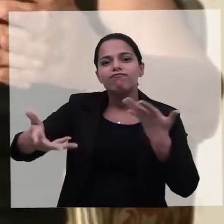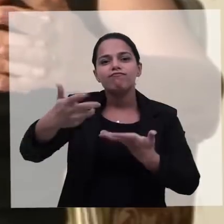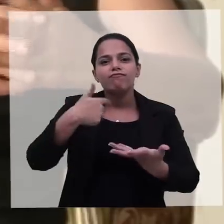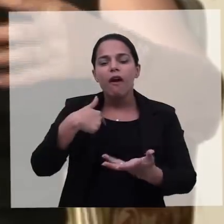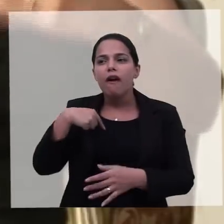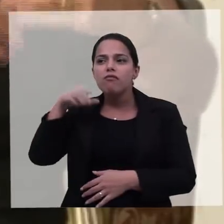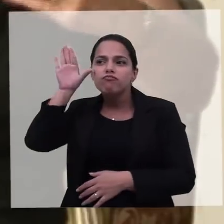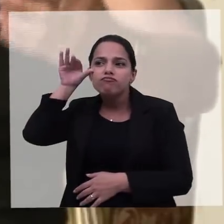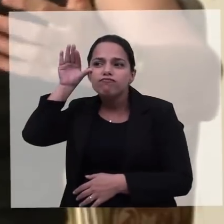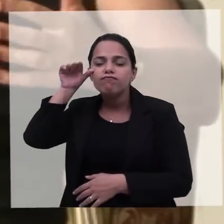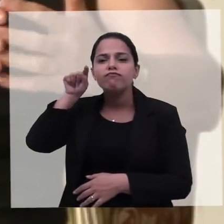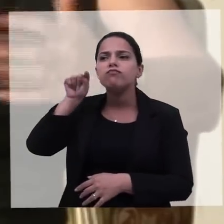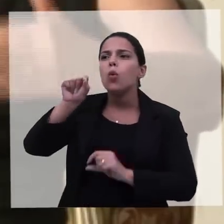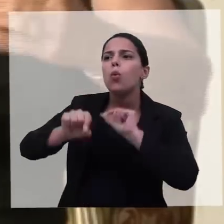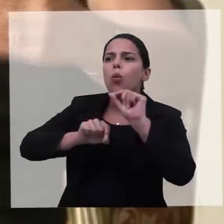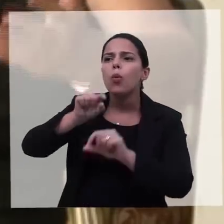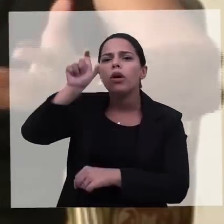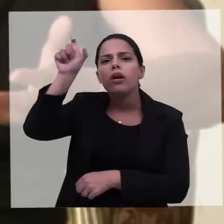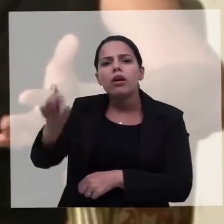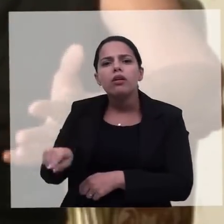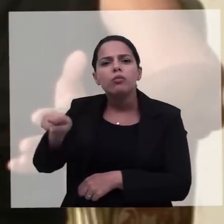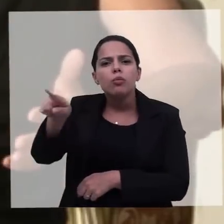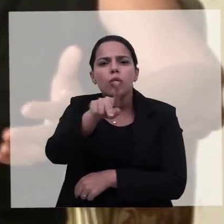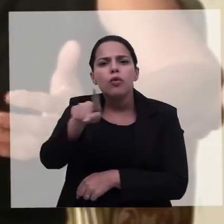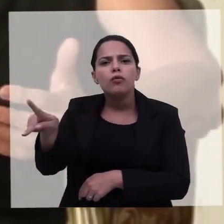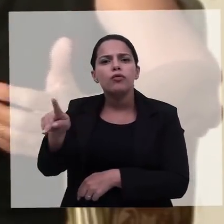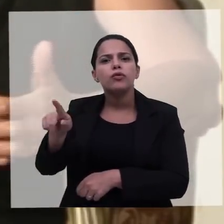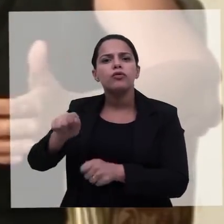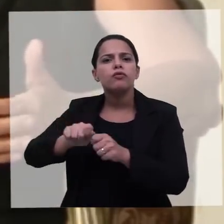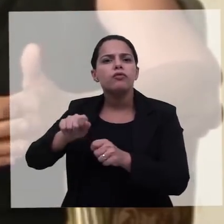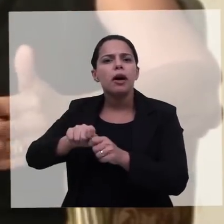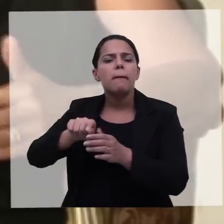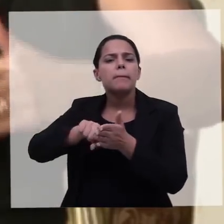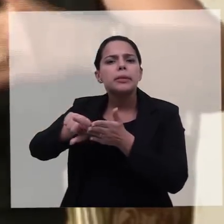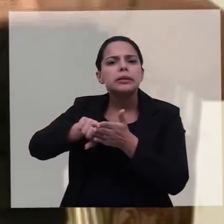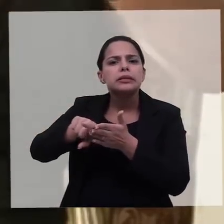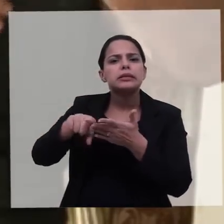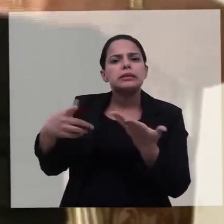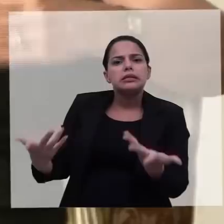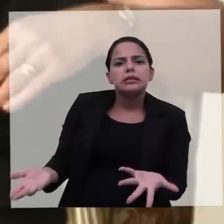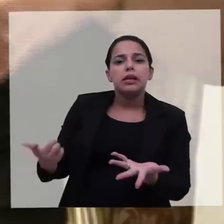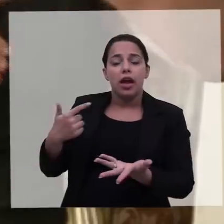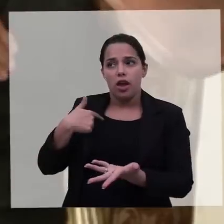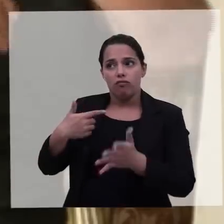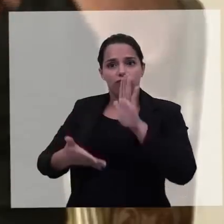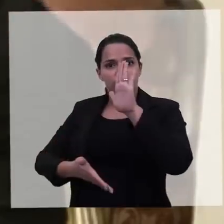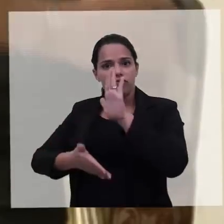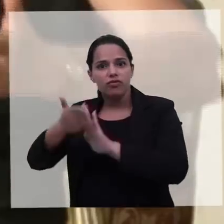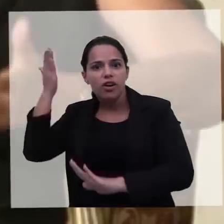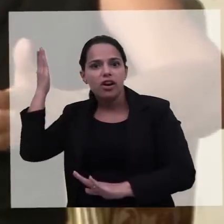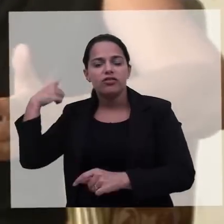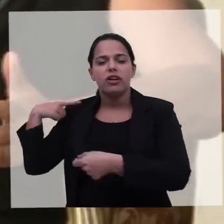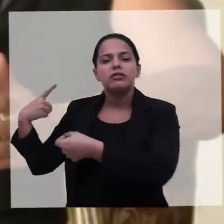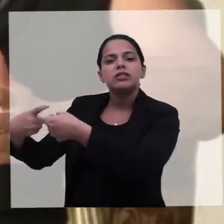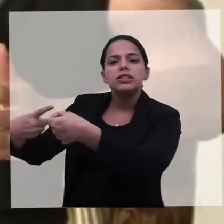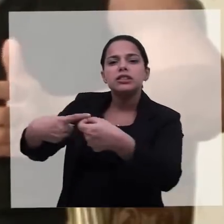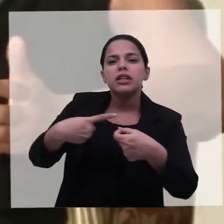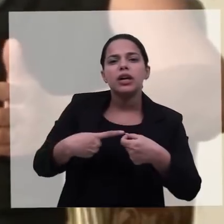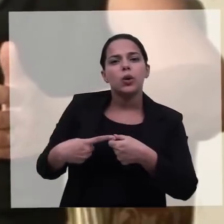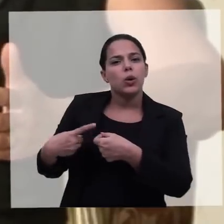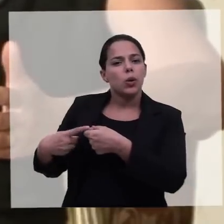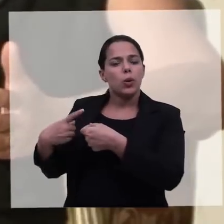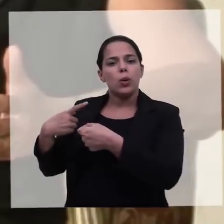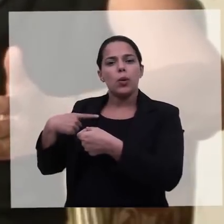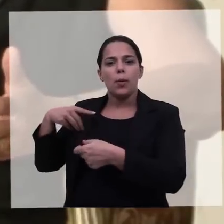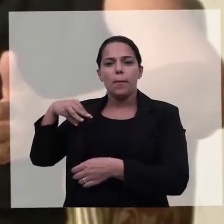com os professores, aí vem aquela curiosidade pelo que eles estão fazendo. E como viajava para Morada Nova, para o